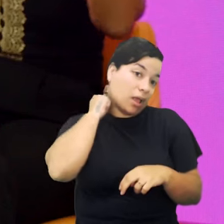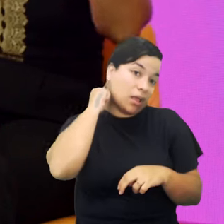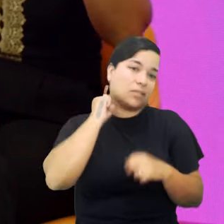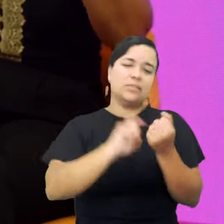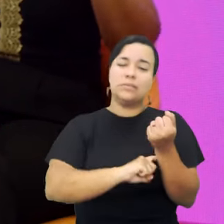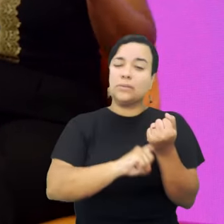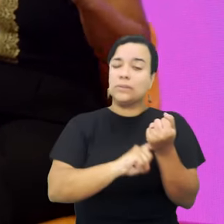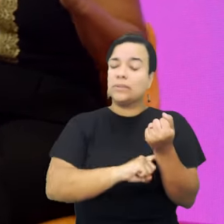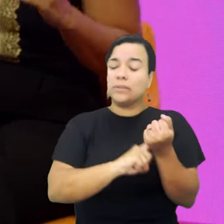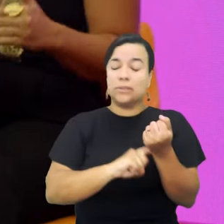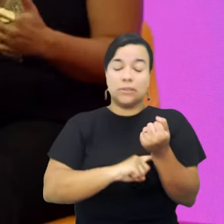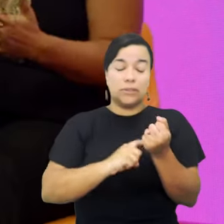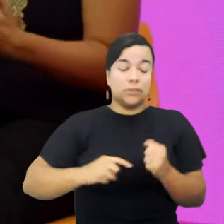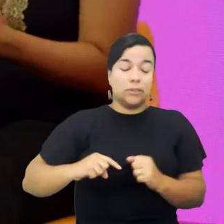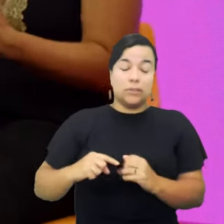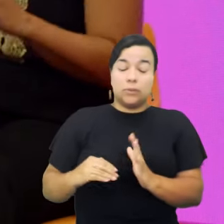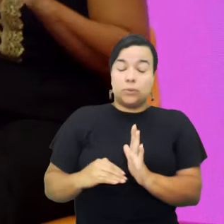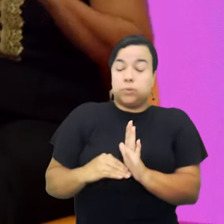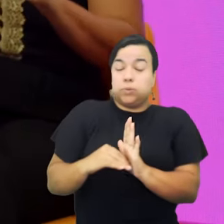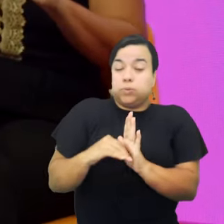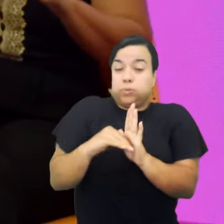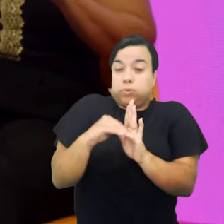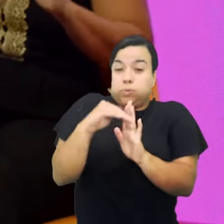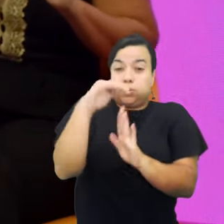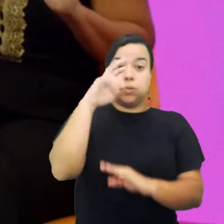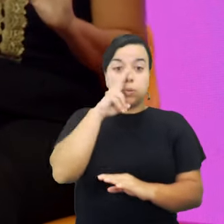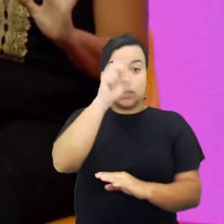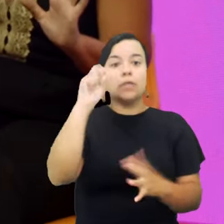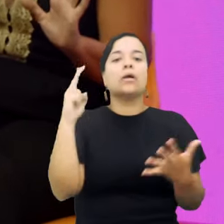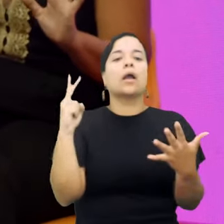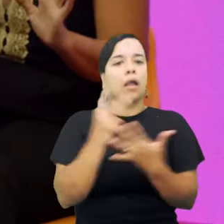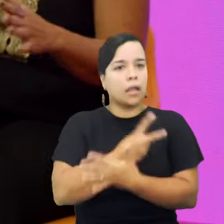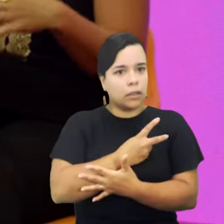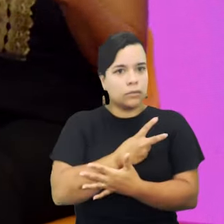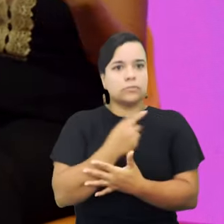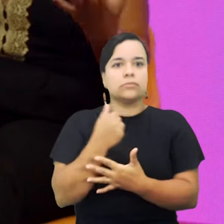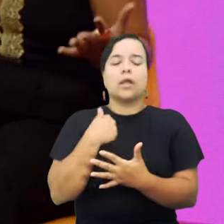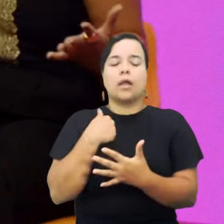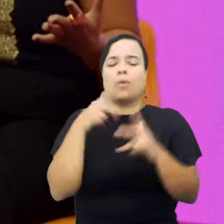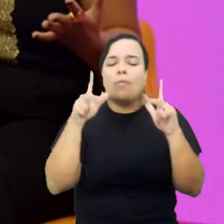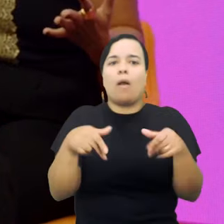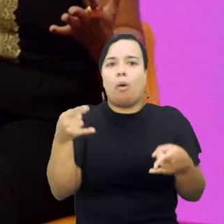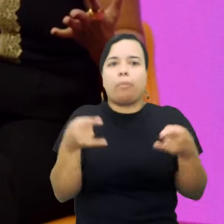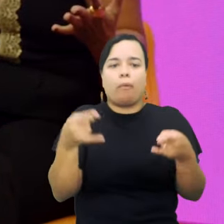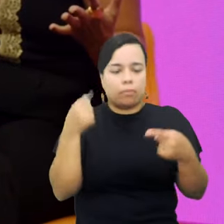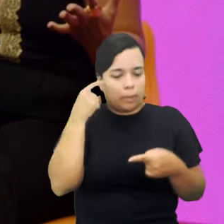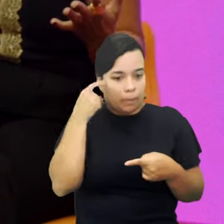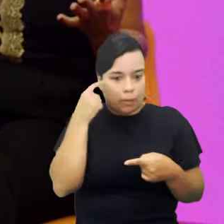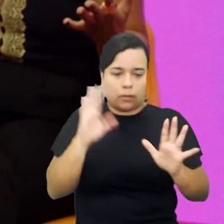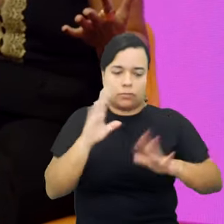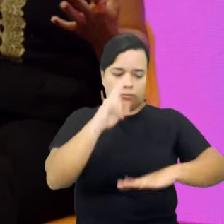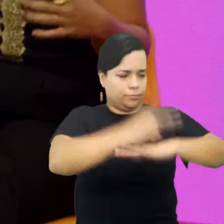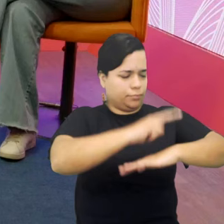ali no nível bem hard, foi onde me deu aquele choque. Eu saí de um piloto automático, quando eu fiquei uma semana